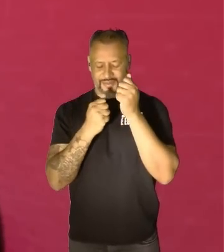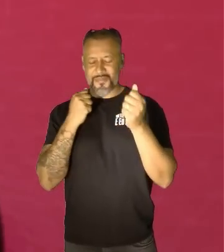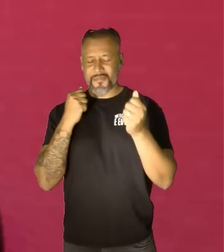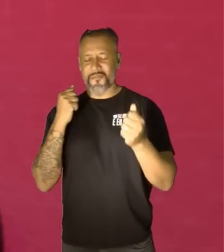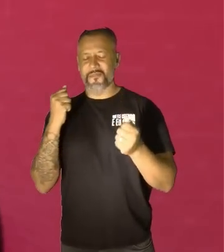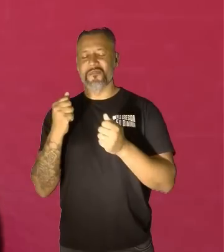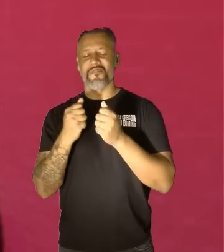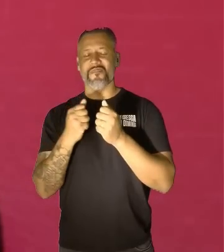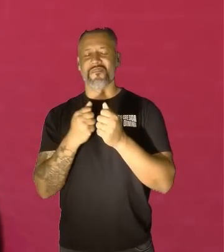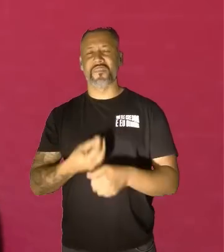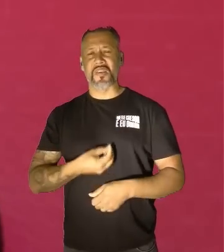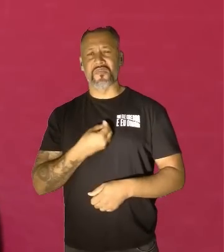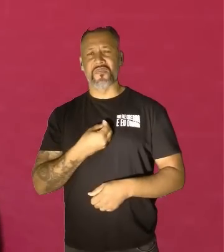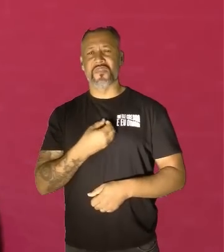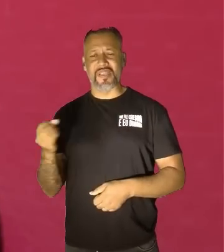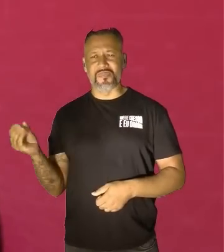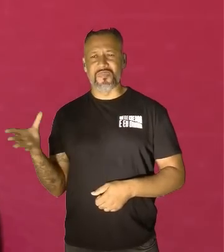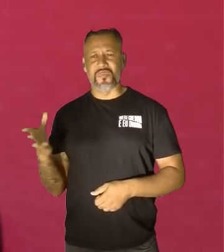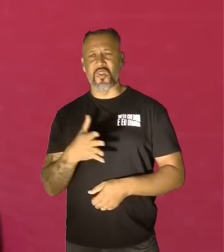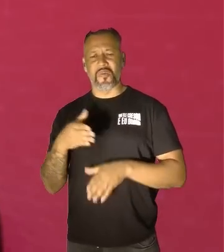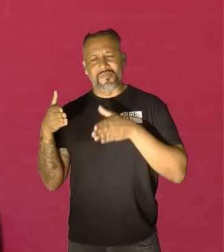Um novo amanhecer está chegando.